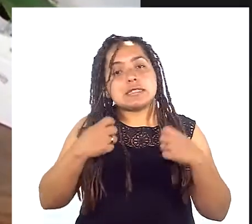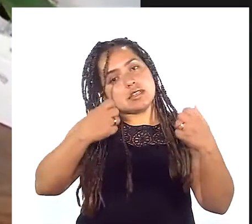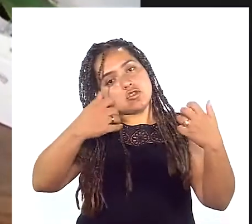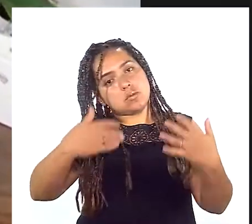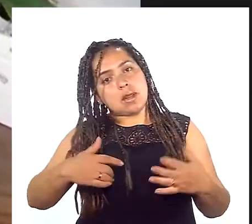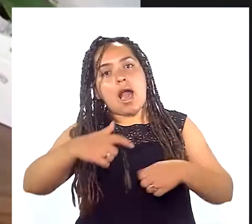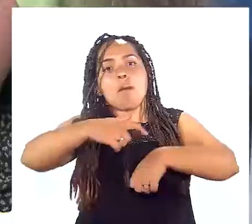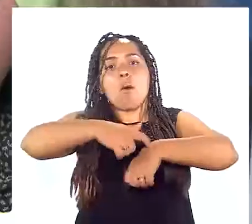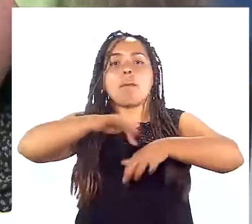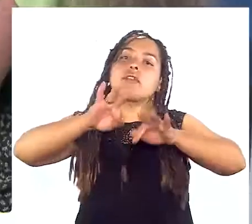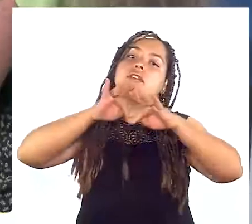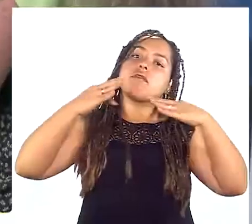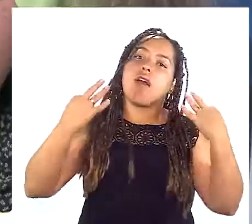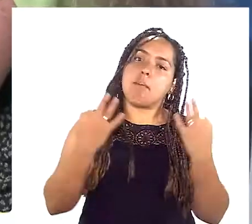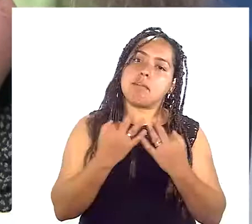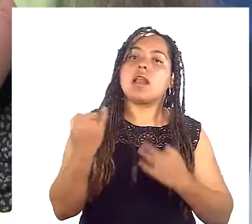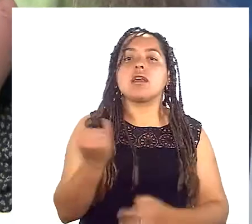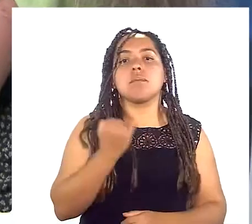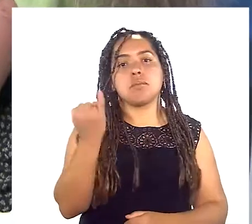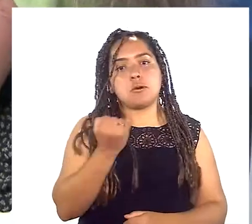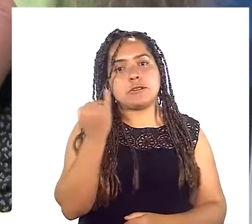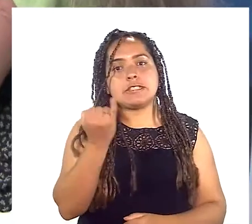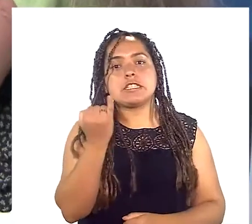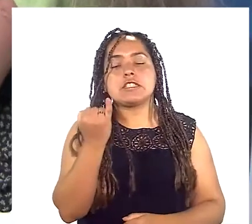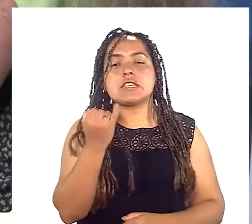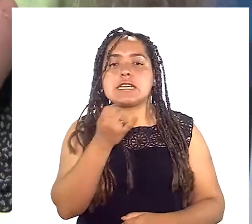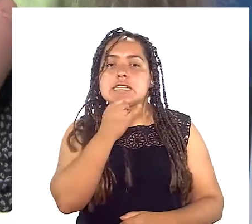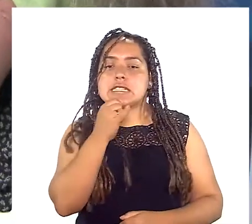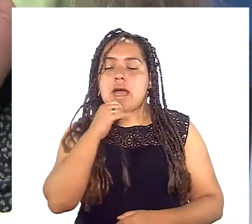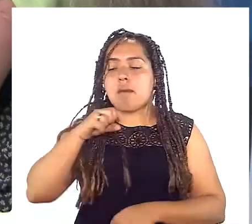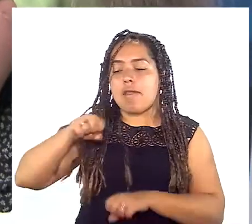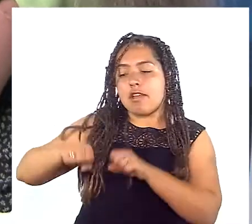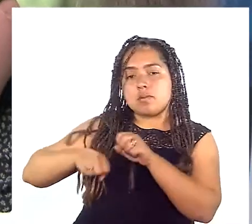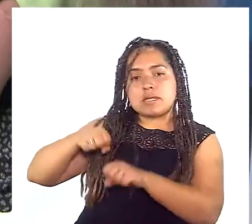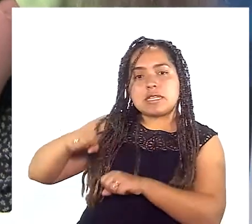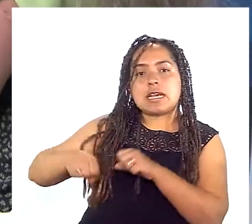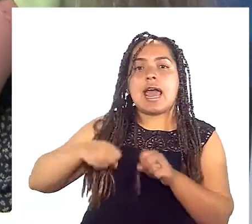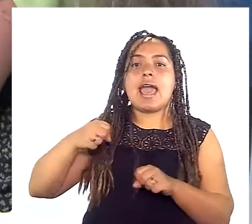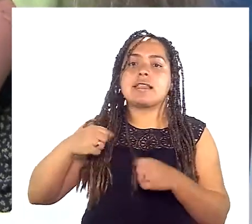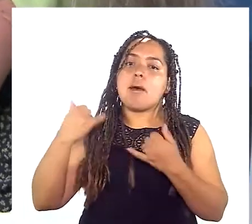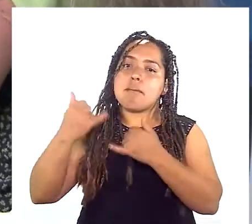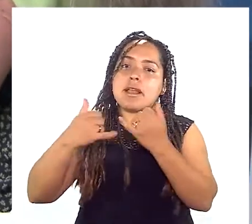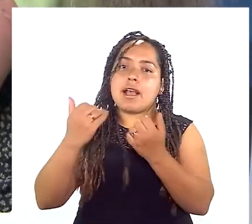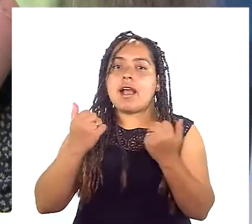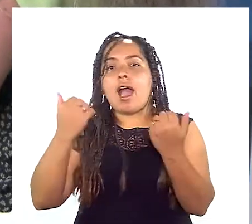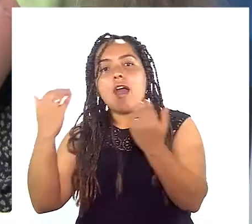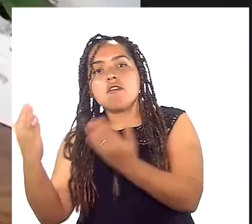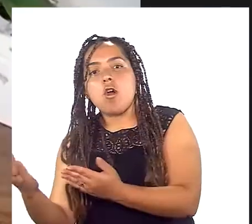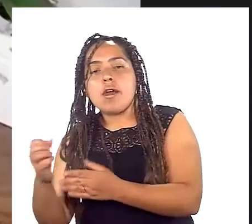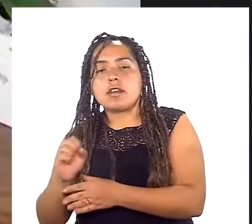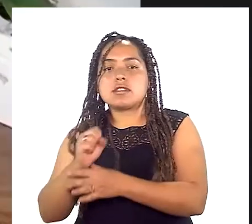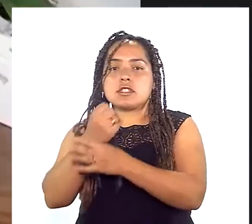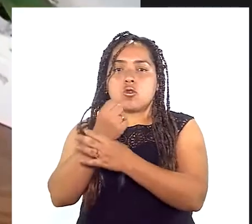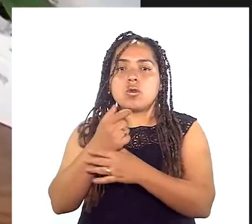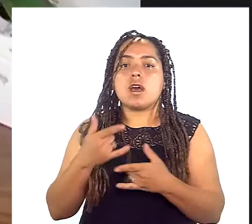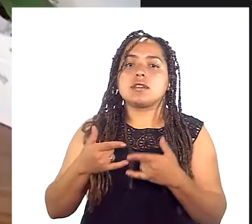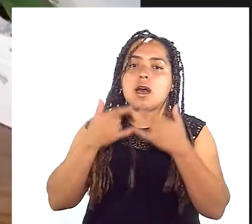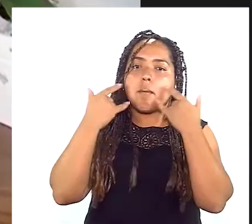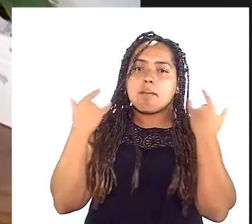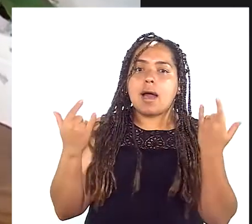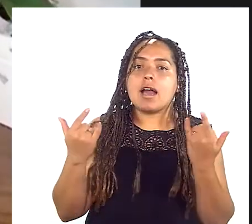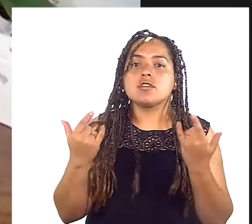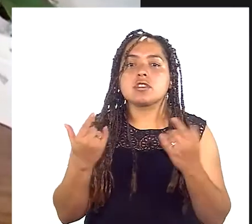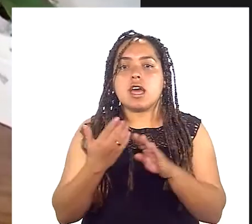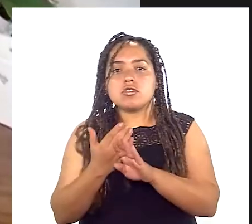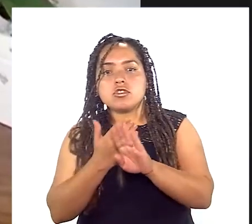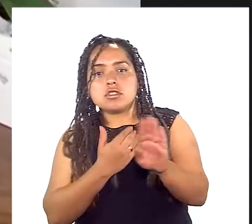os momentos em família são importantes. Então, esse momento de sair da tela, de ir andar de bicicleta, por exemplo, ou fazer uma atividade ao ar livre, né?